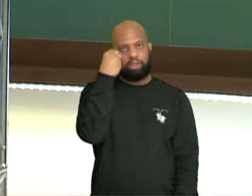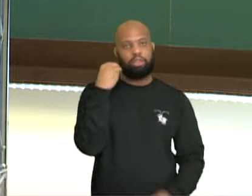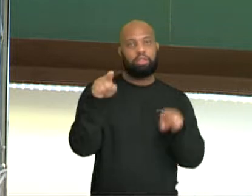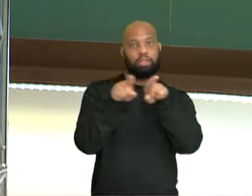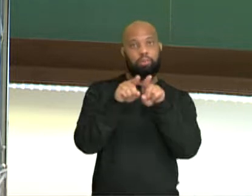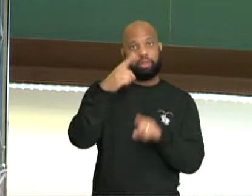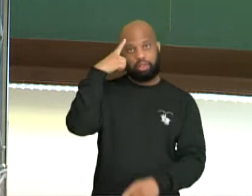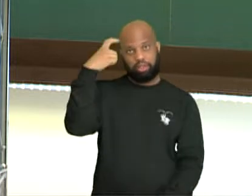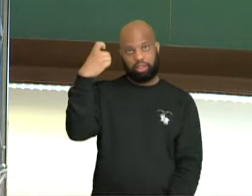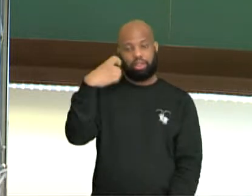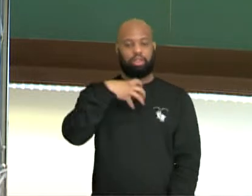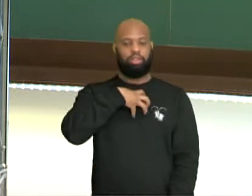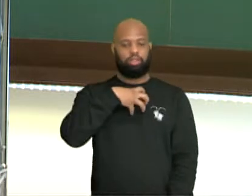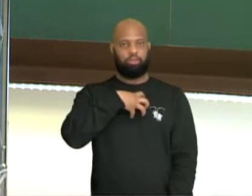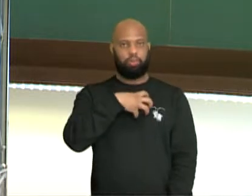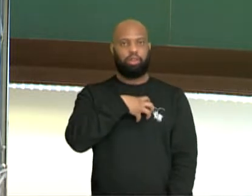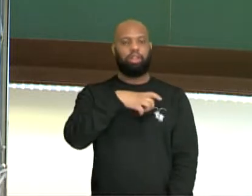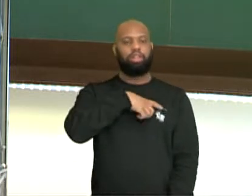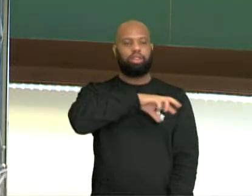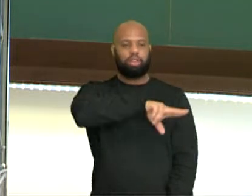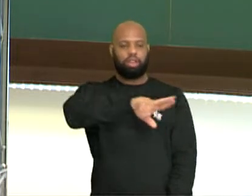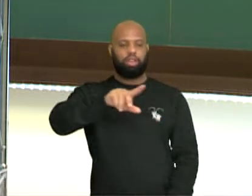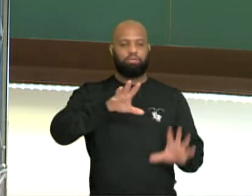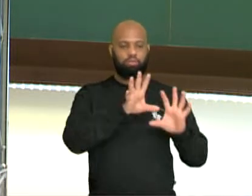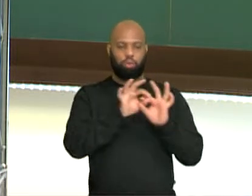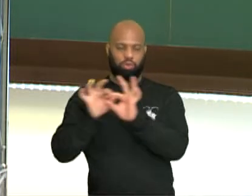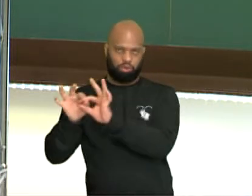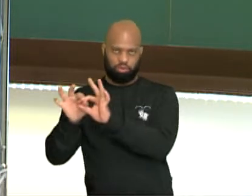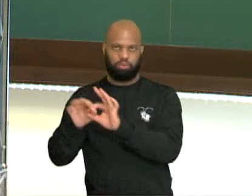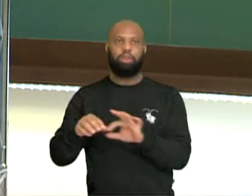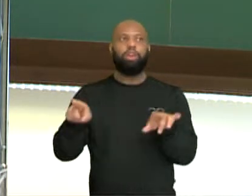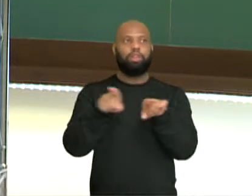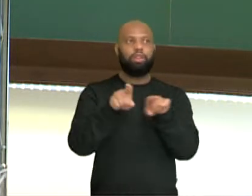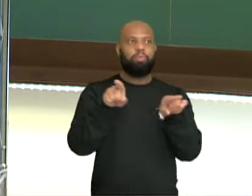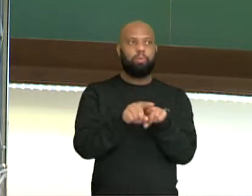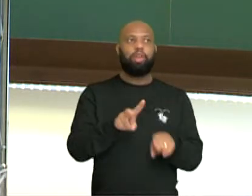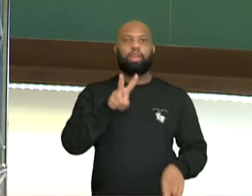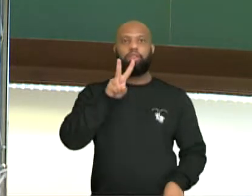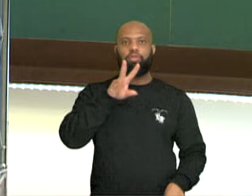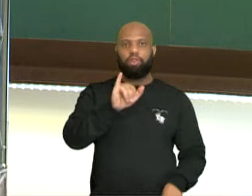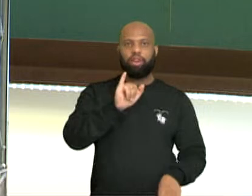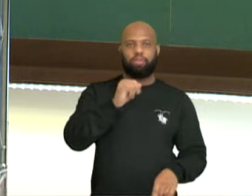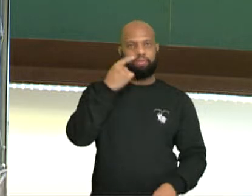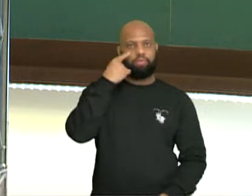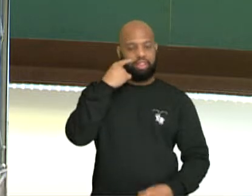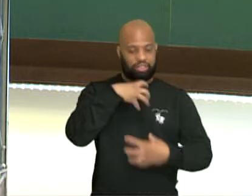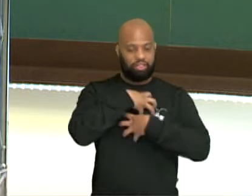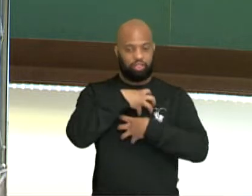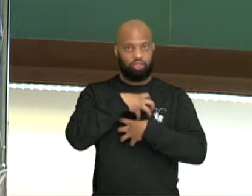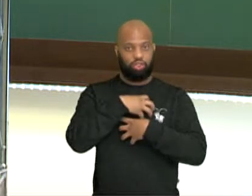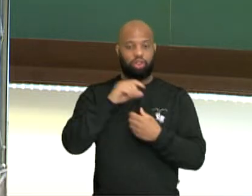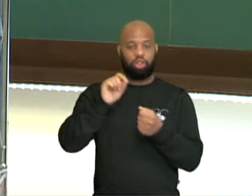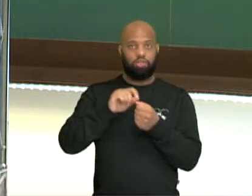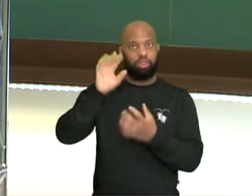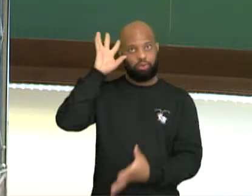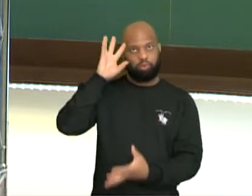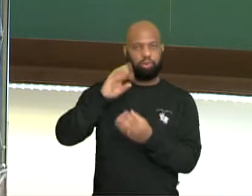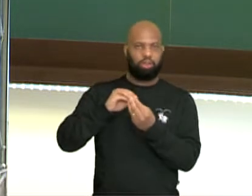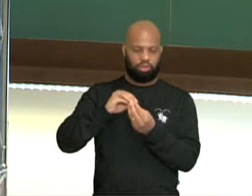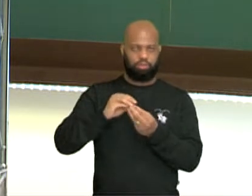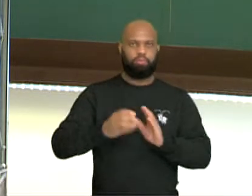ideias e sentimentos em diferentes contextos, além de produzir sentidos que levem ao entendimento